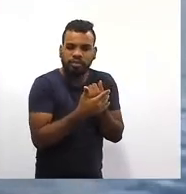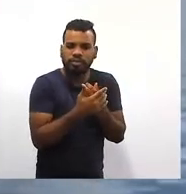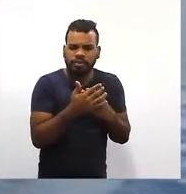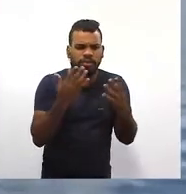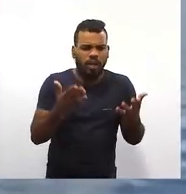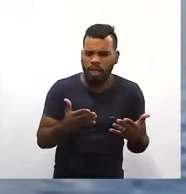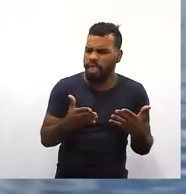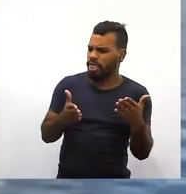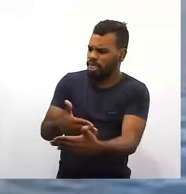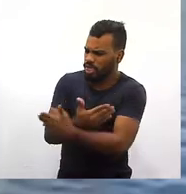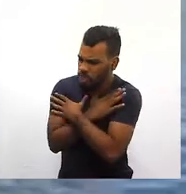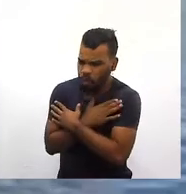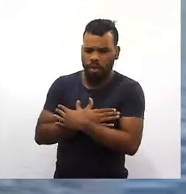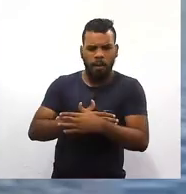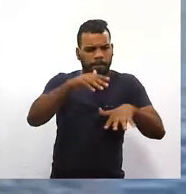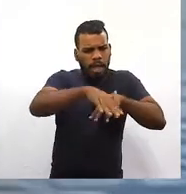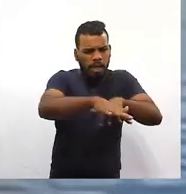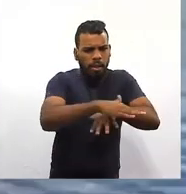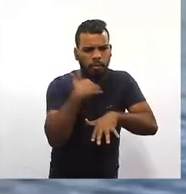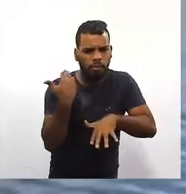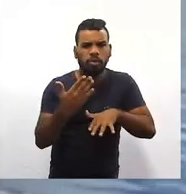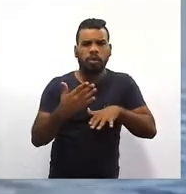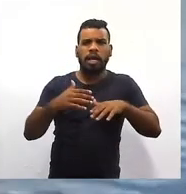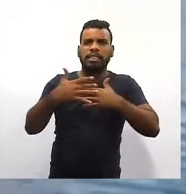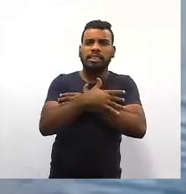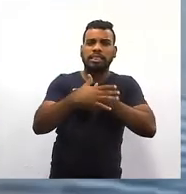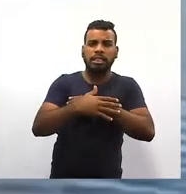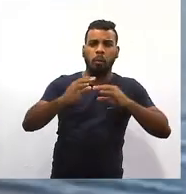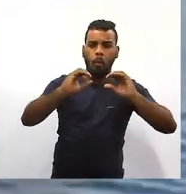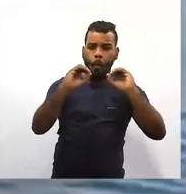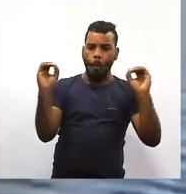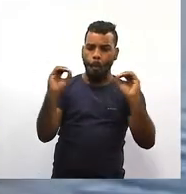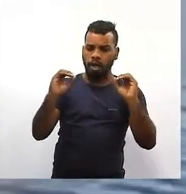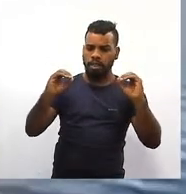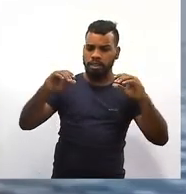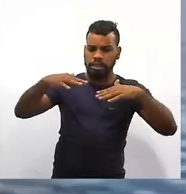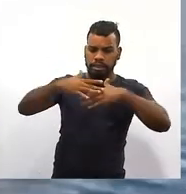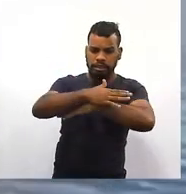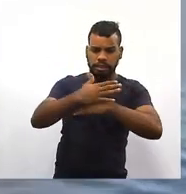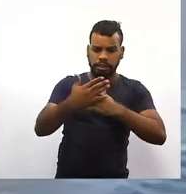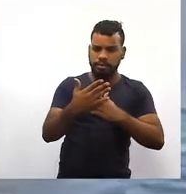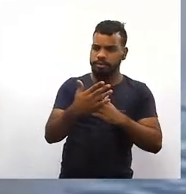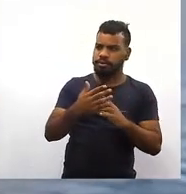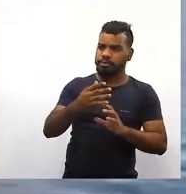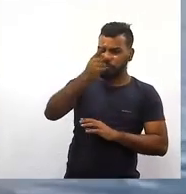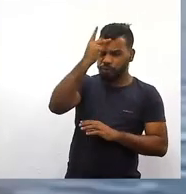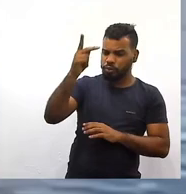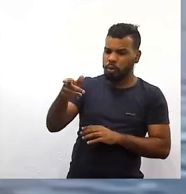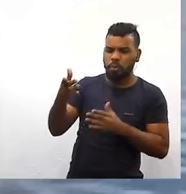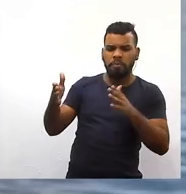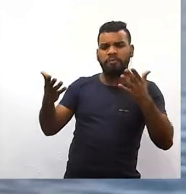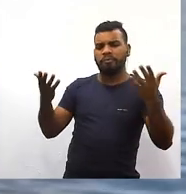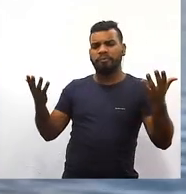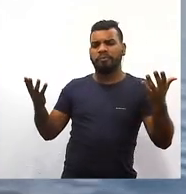o cemitério, é uma cidade completamente deserta, porque os moradores foram acompanhar o enterro de um homem que, para